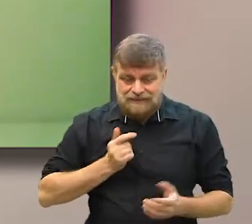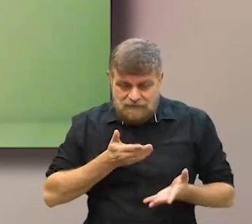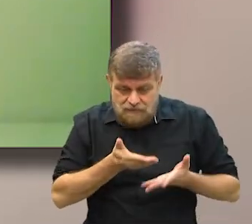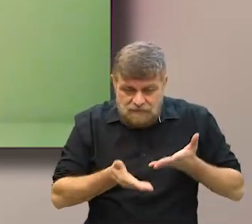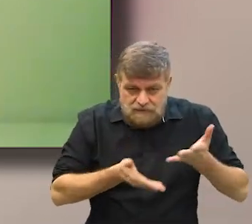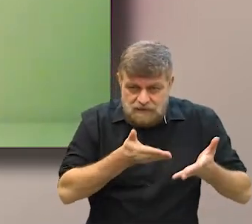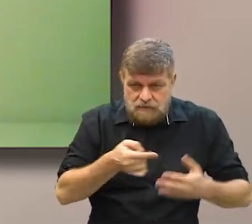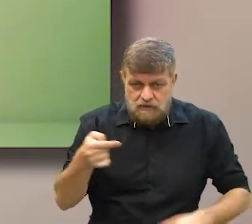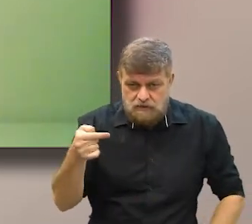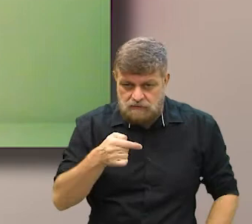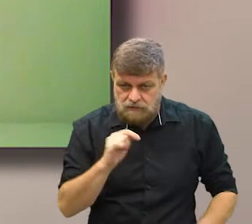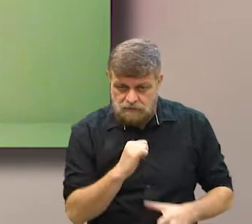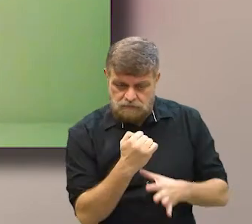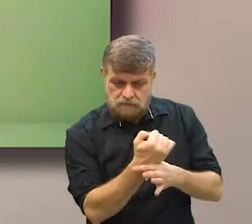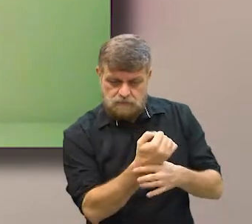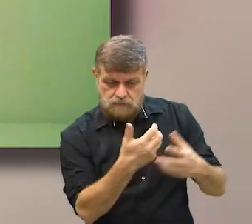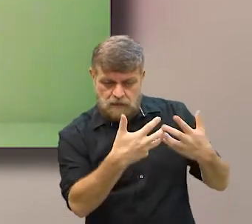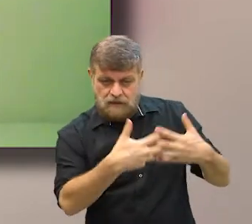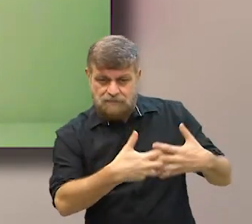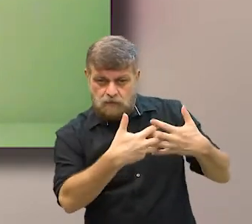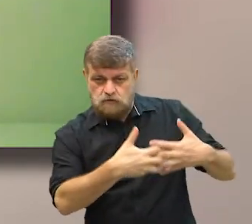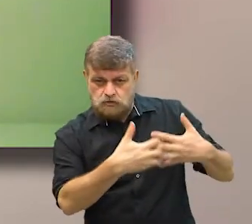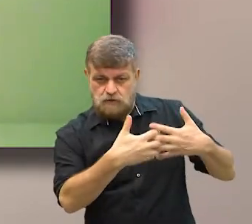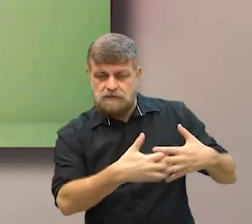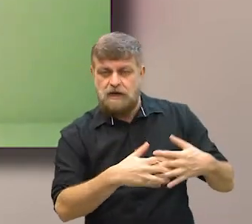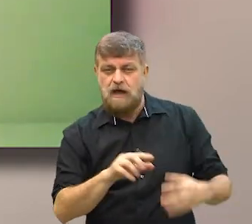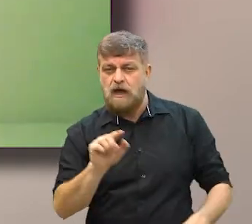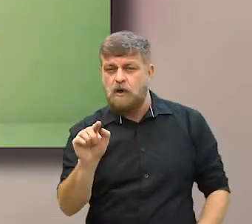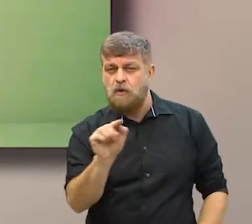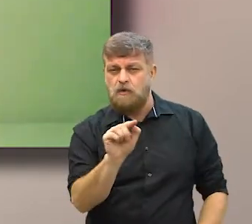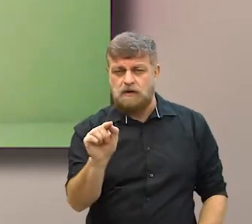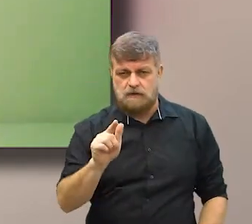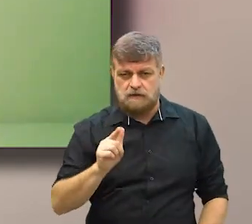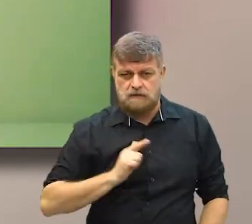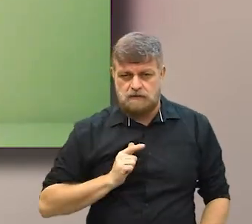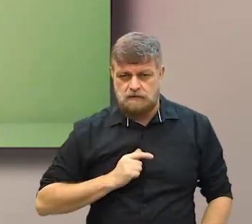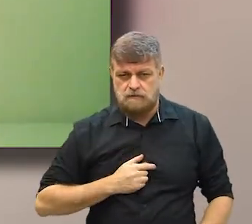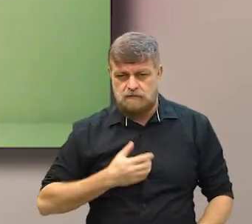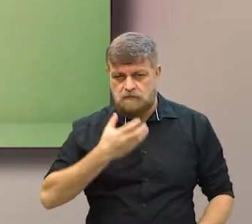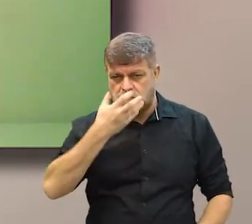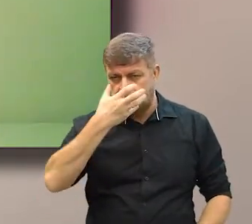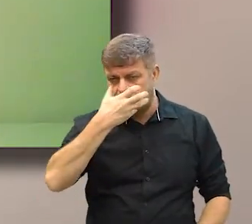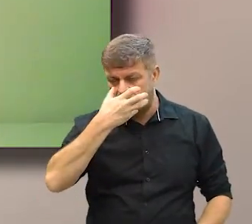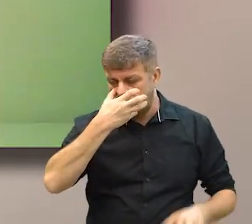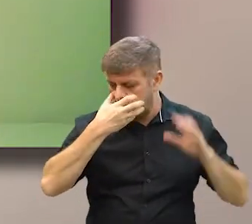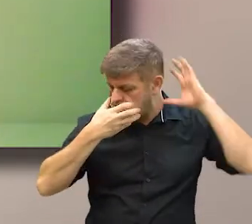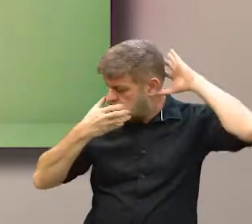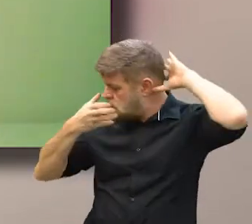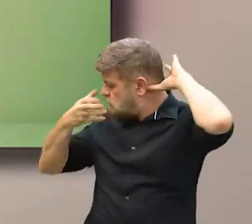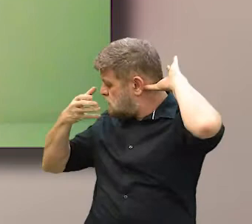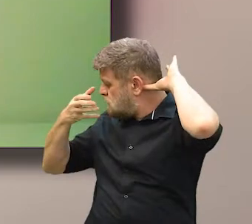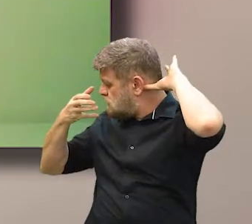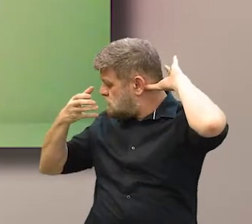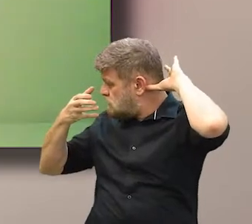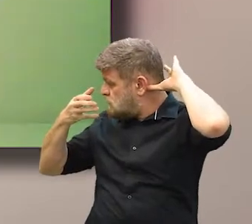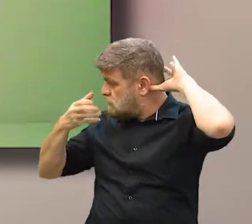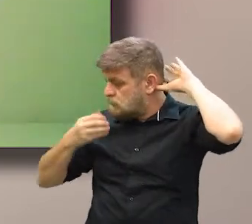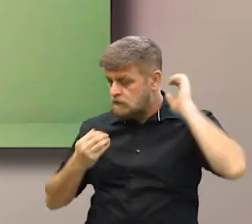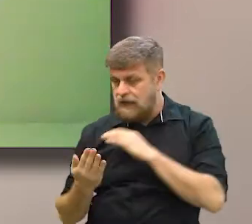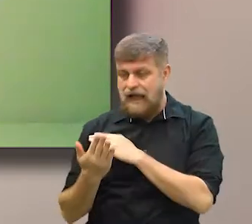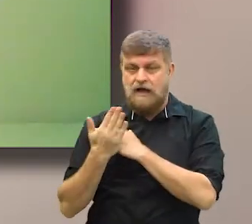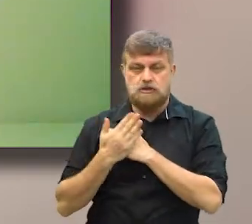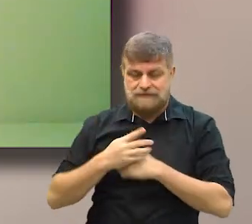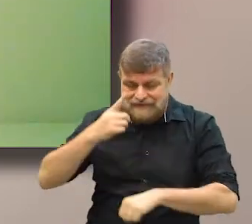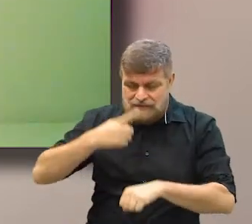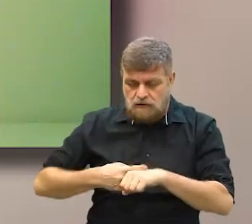o tratamento mais garantido, digamos assim, nível de eficácia, é o aparelho de pressão positiva, que o indivíduo usa